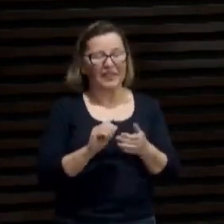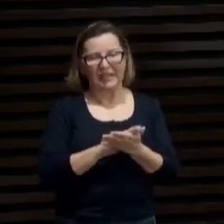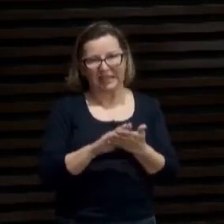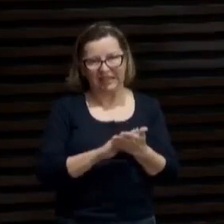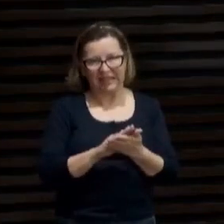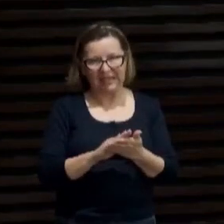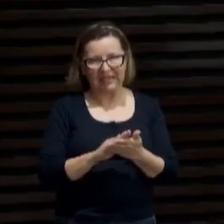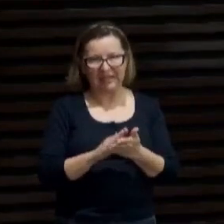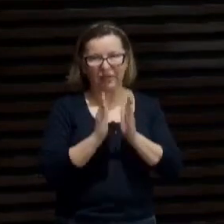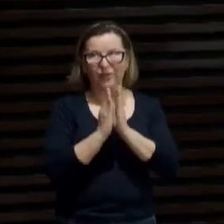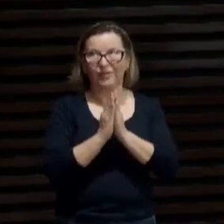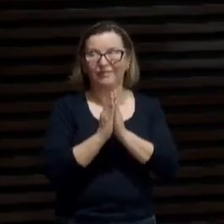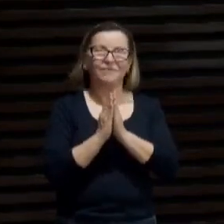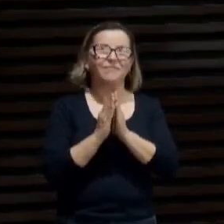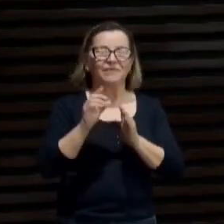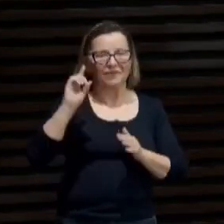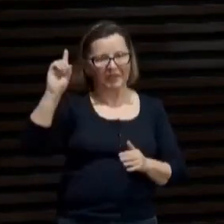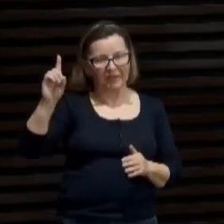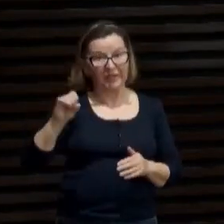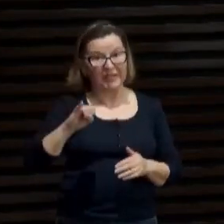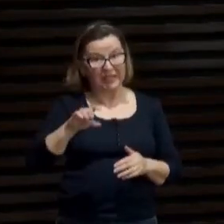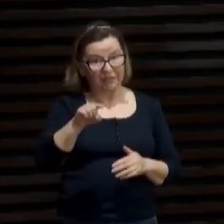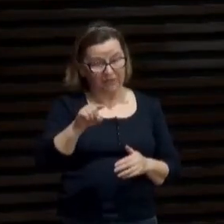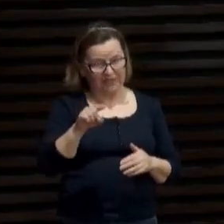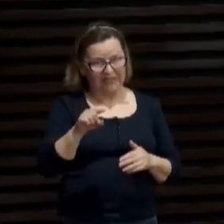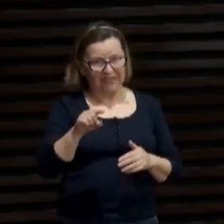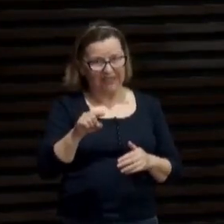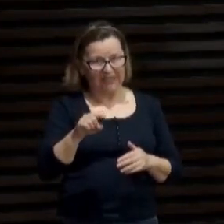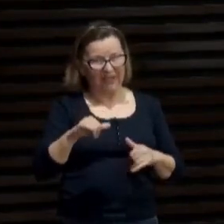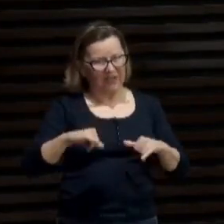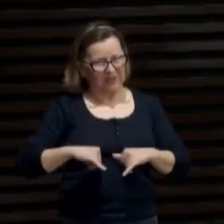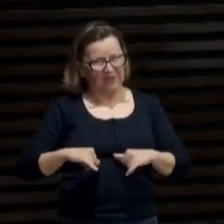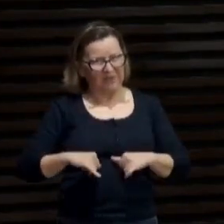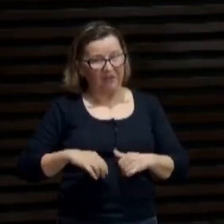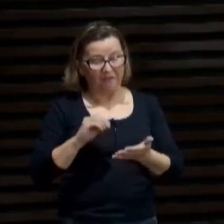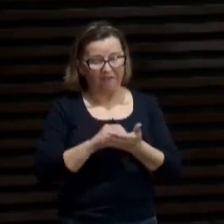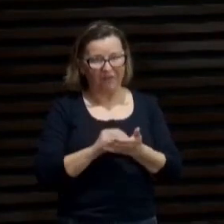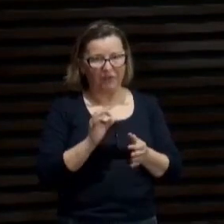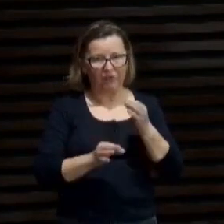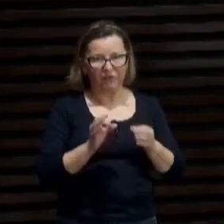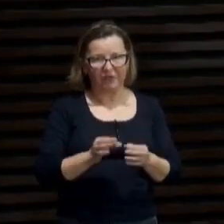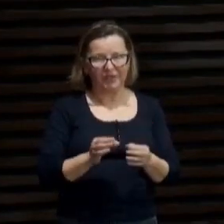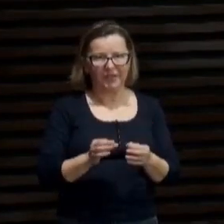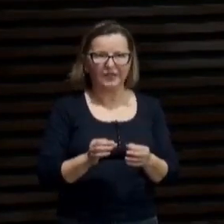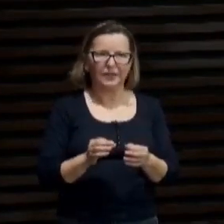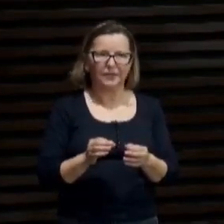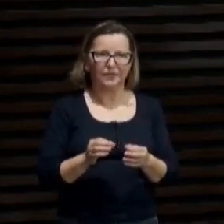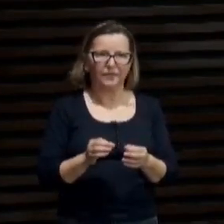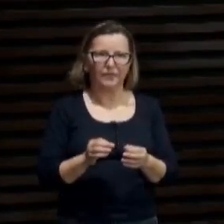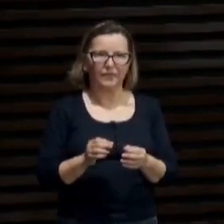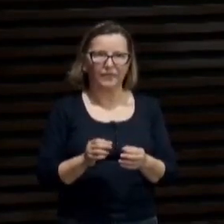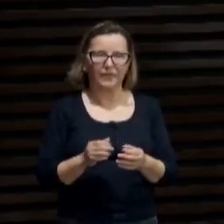Se você sofreu uma injustiça, meus amados, entregue-se àquele que julga retamente. E perdoe aquele que te